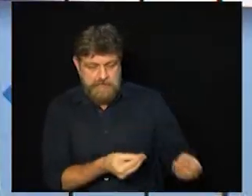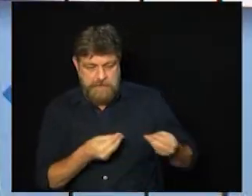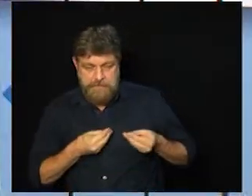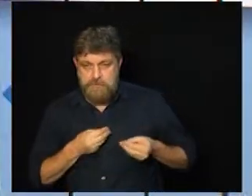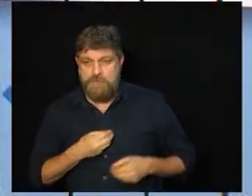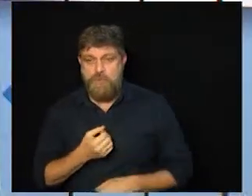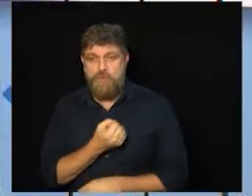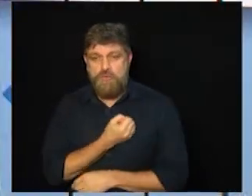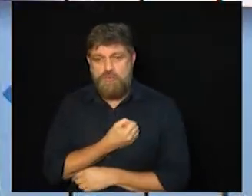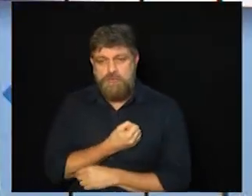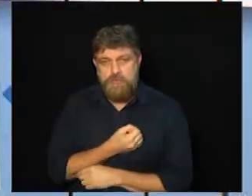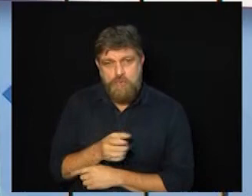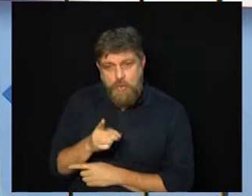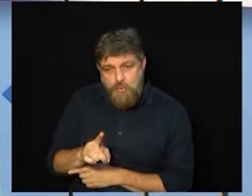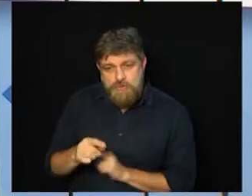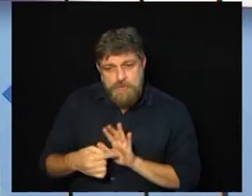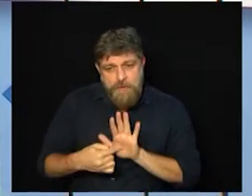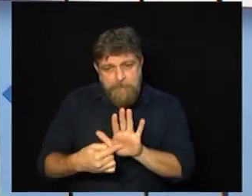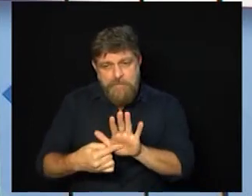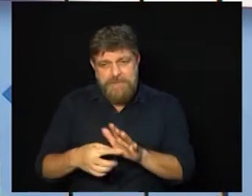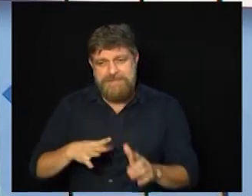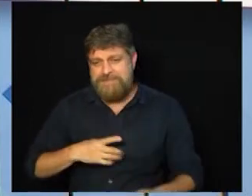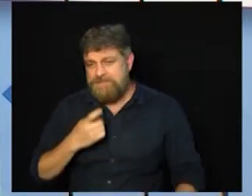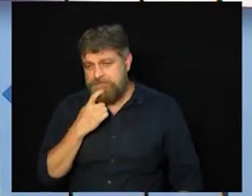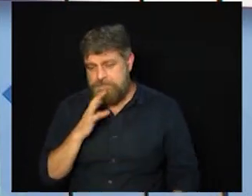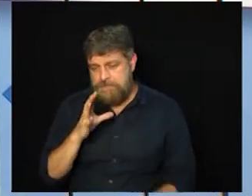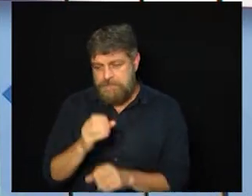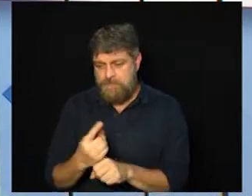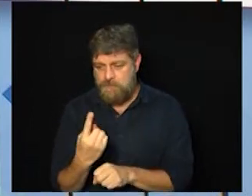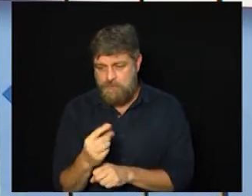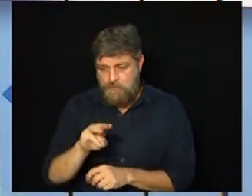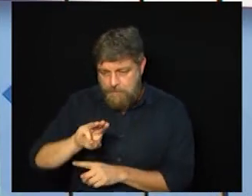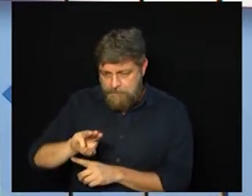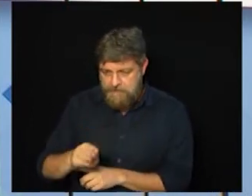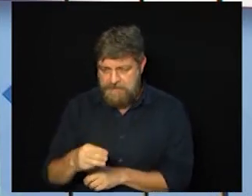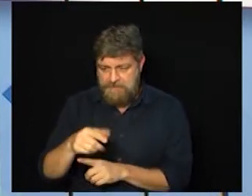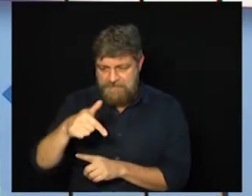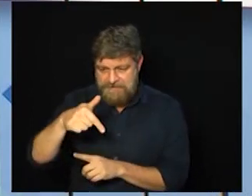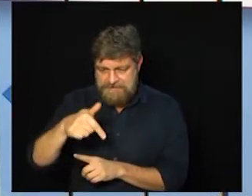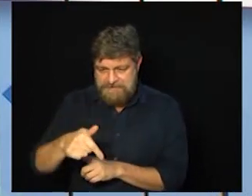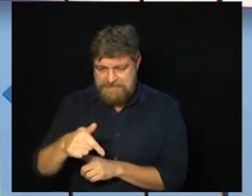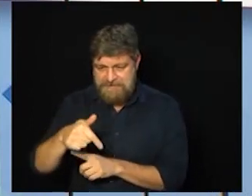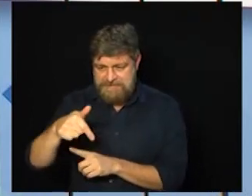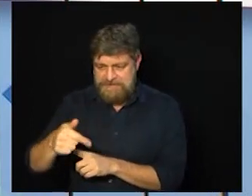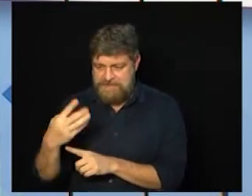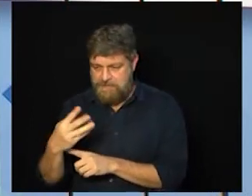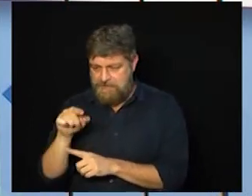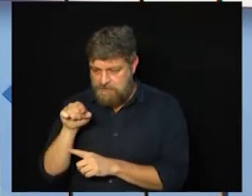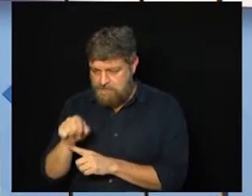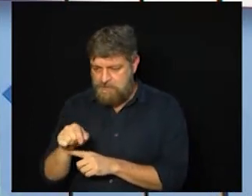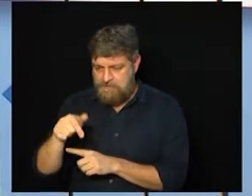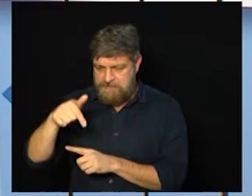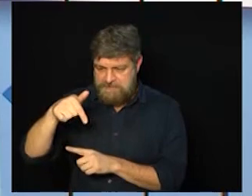última atualização traz que a cidade já aplicou um milhão 774